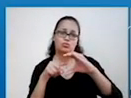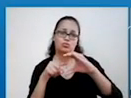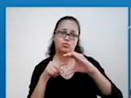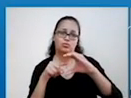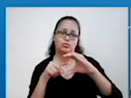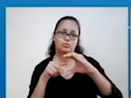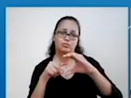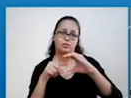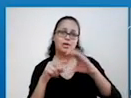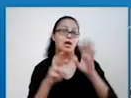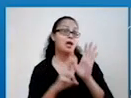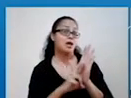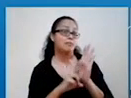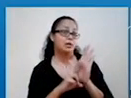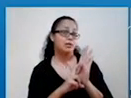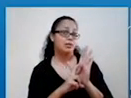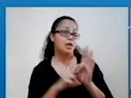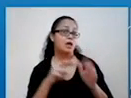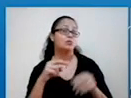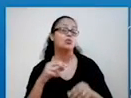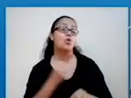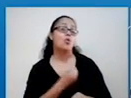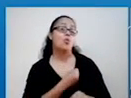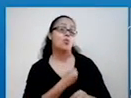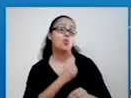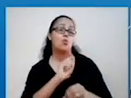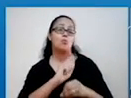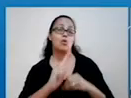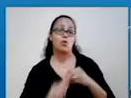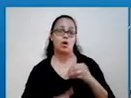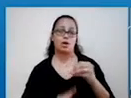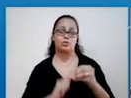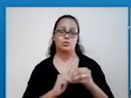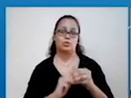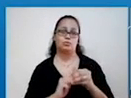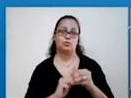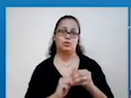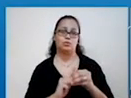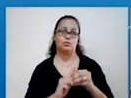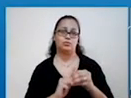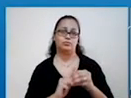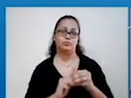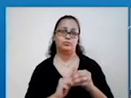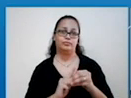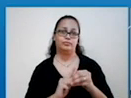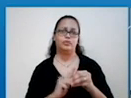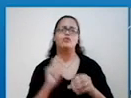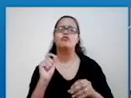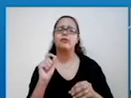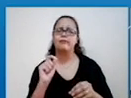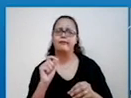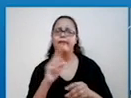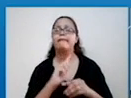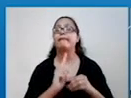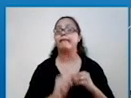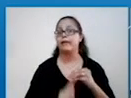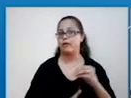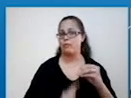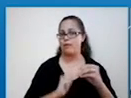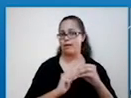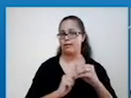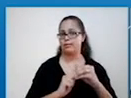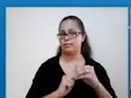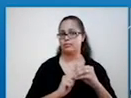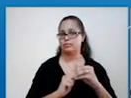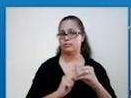tem representado o número atômico. Esse número atômico é a identidade do átomo e ele também corresponde